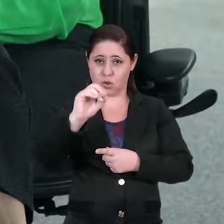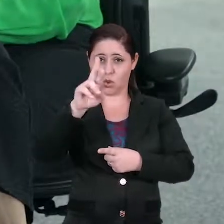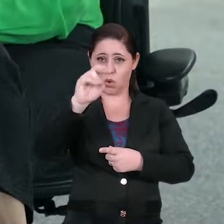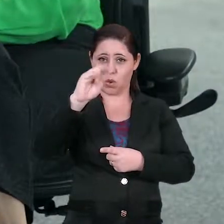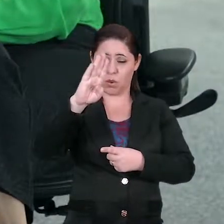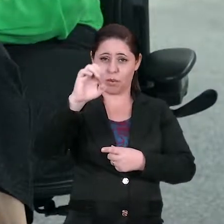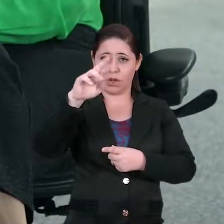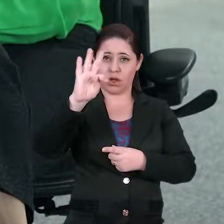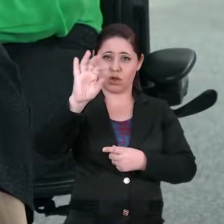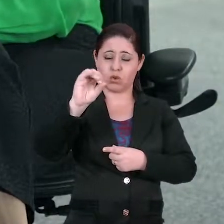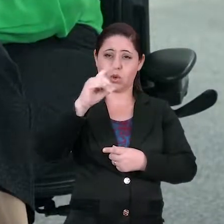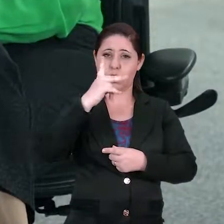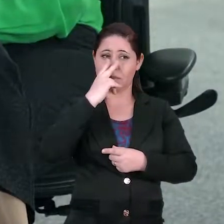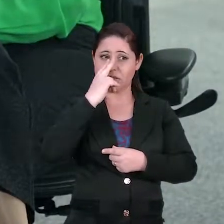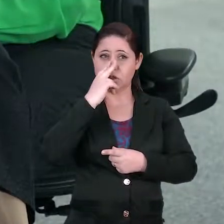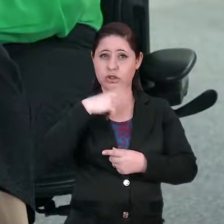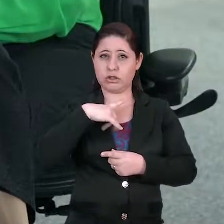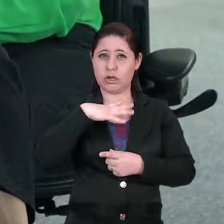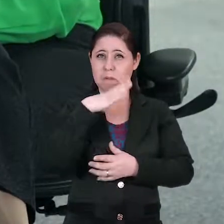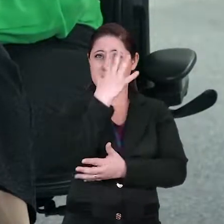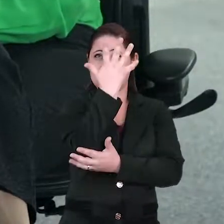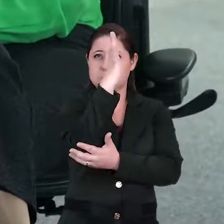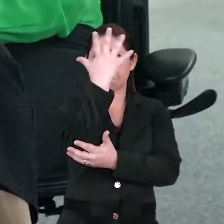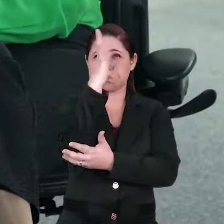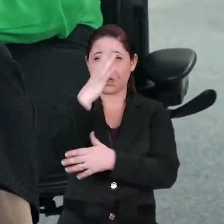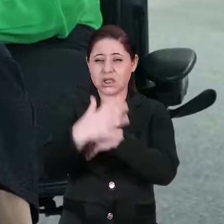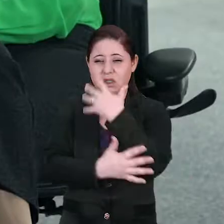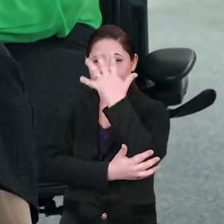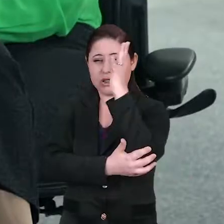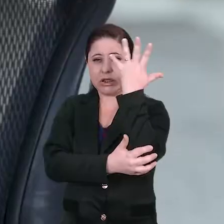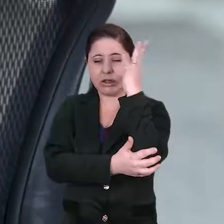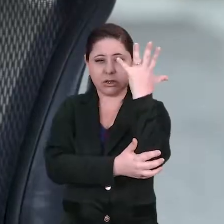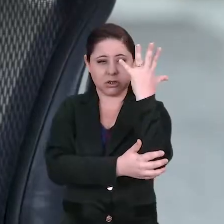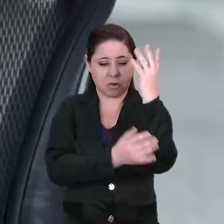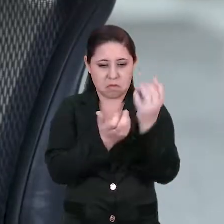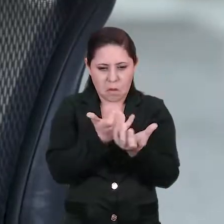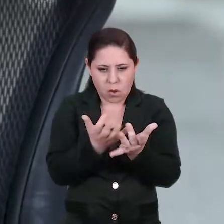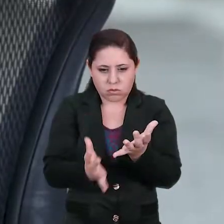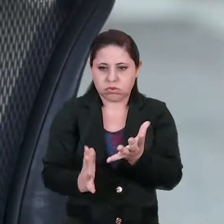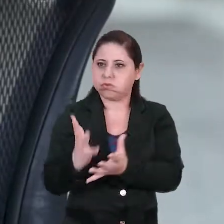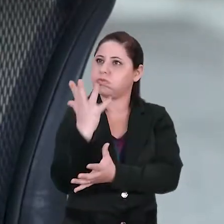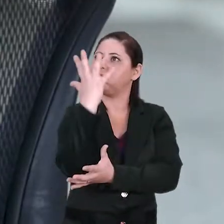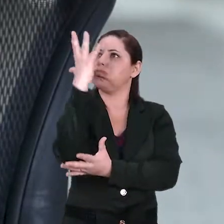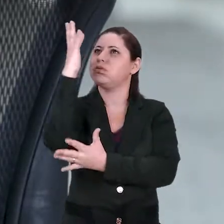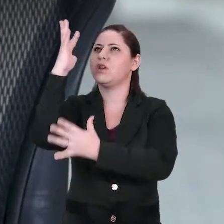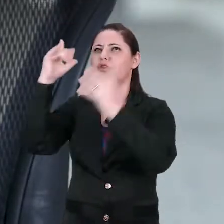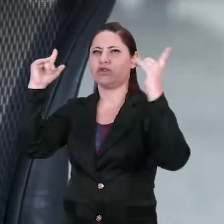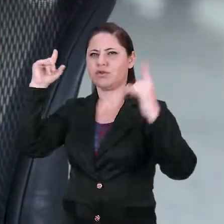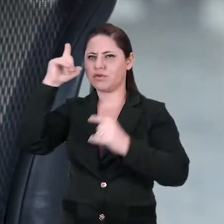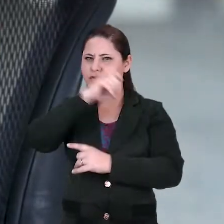Roberto, ali onde era o Marco Roberto, tinha um colonião imenso. Era terrível mesmo os alunos virem à